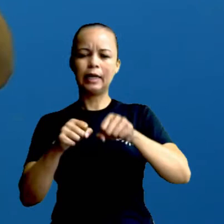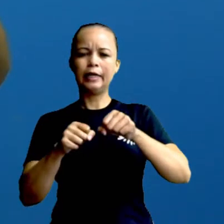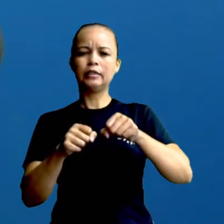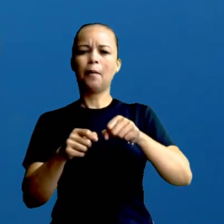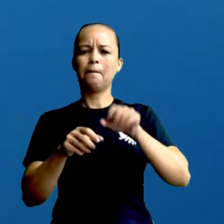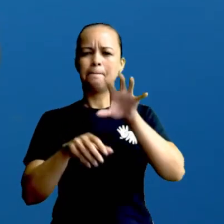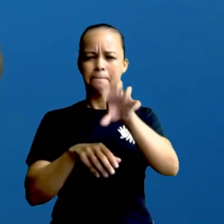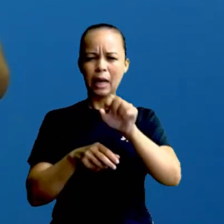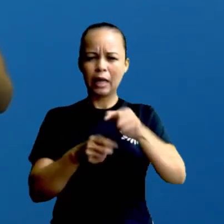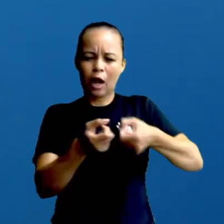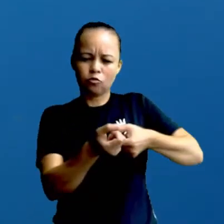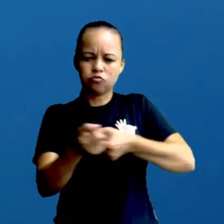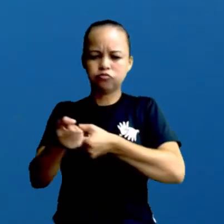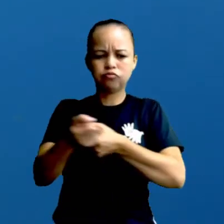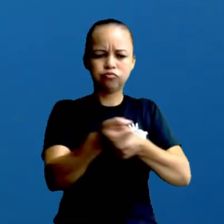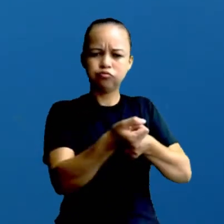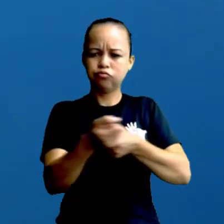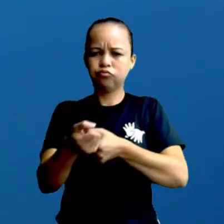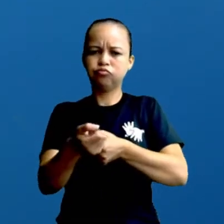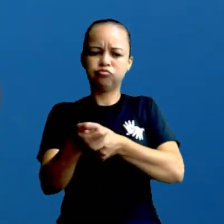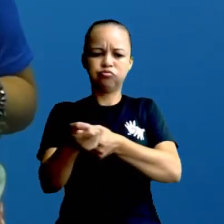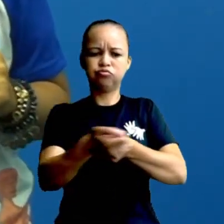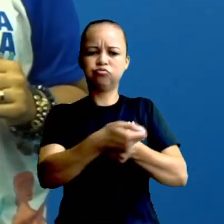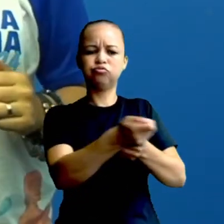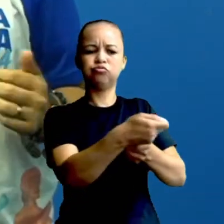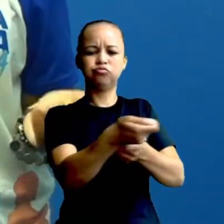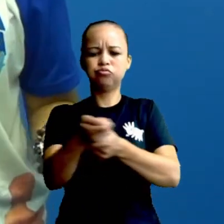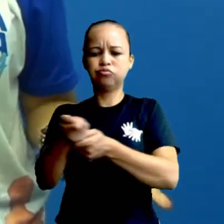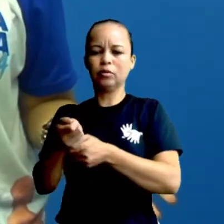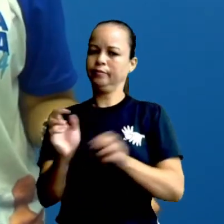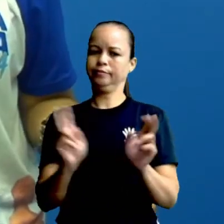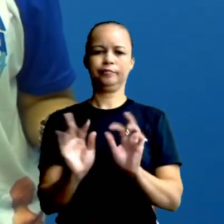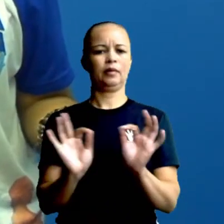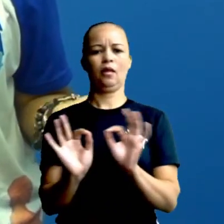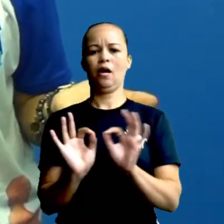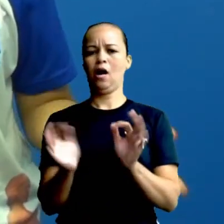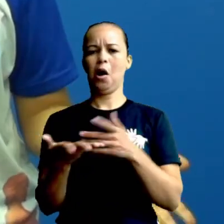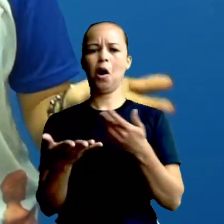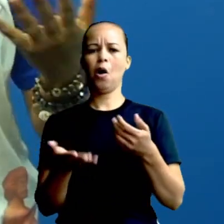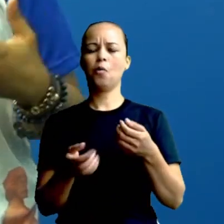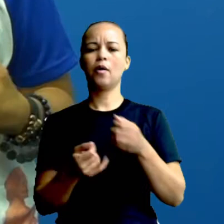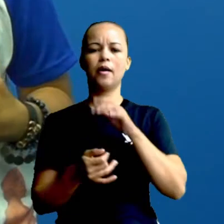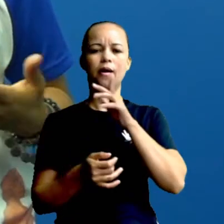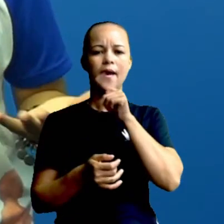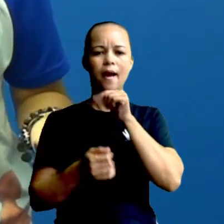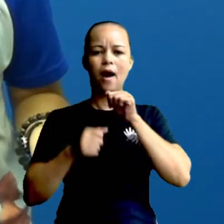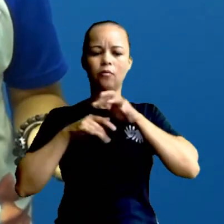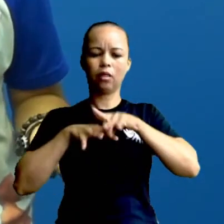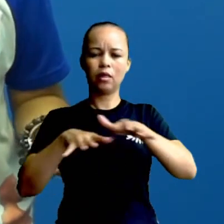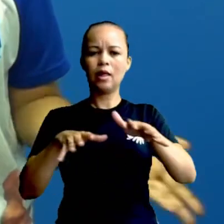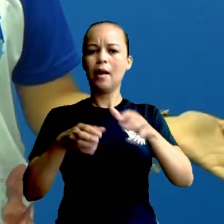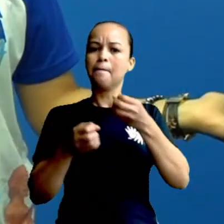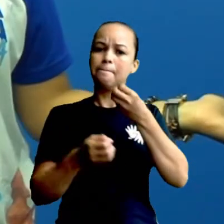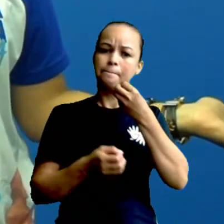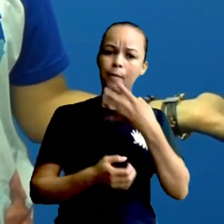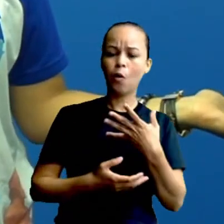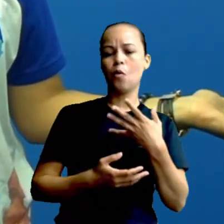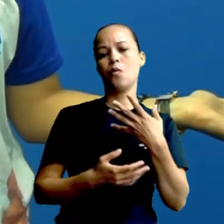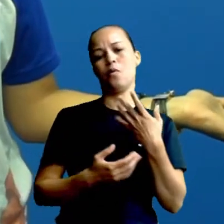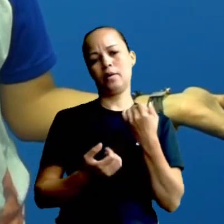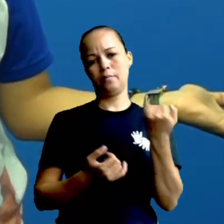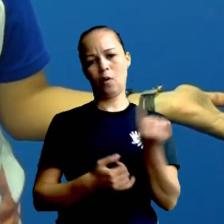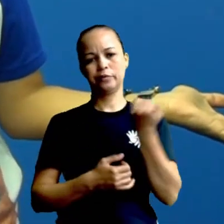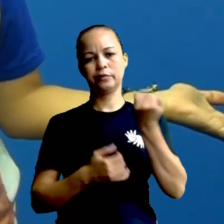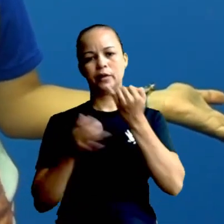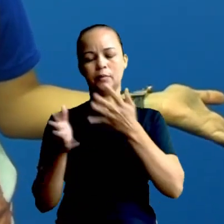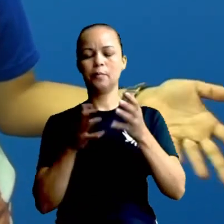assim, ó, gente, e ligar para fazer isso, para lavar tudo. Isso é um desperdício de água, é água boa, de qualidade, poderia ser